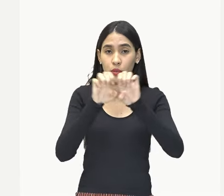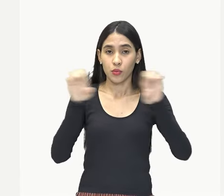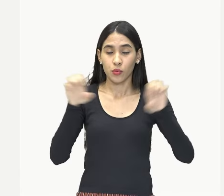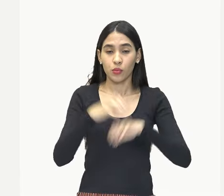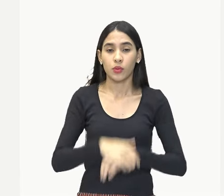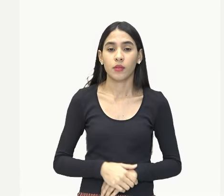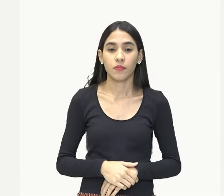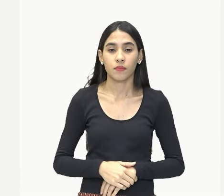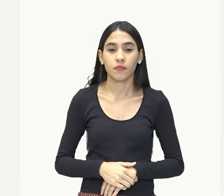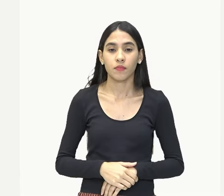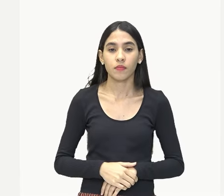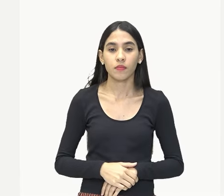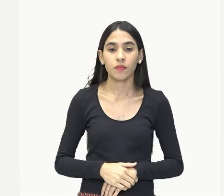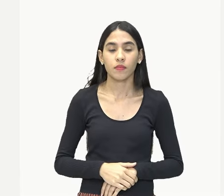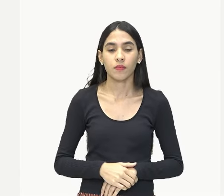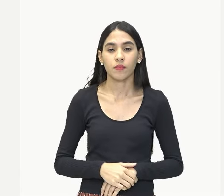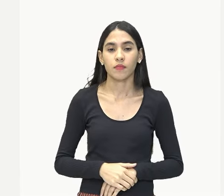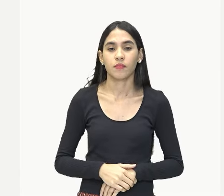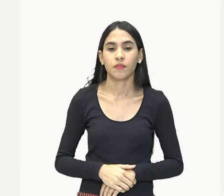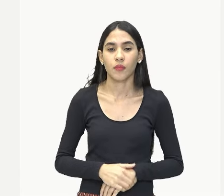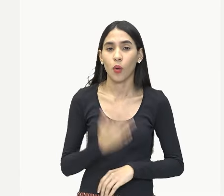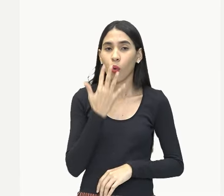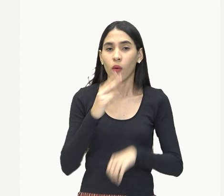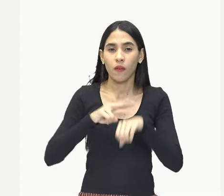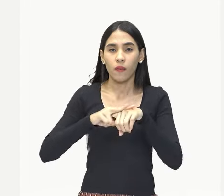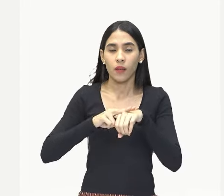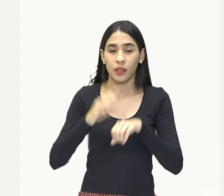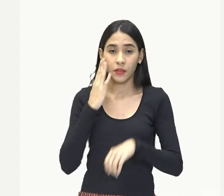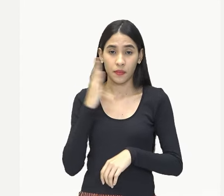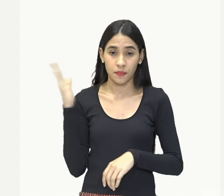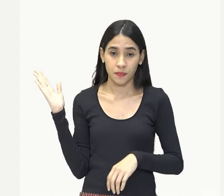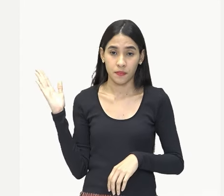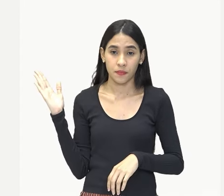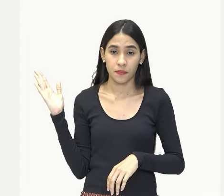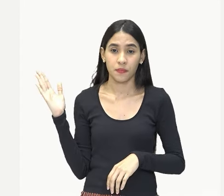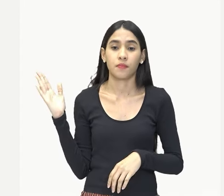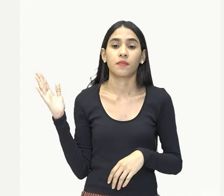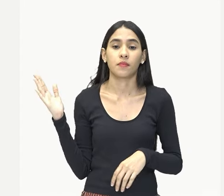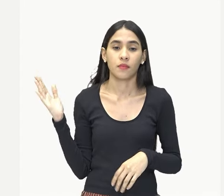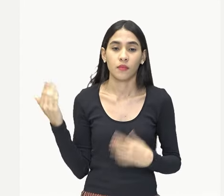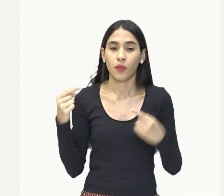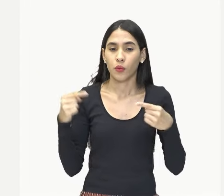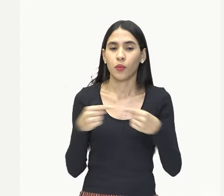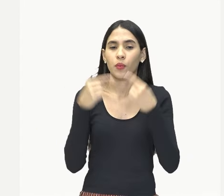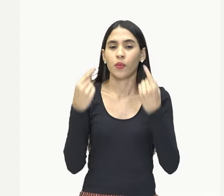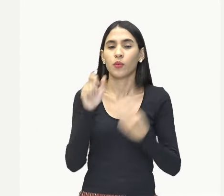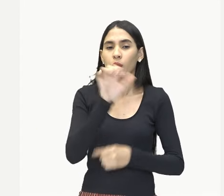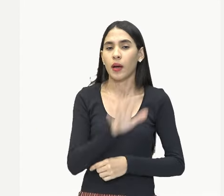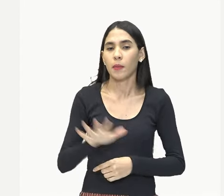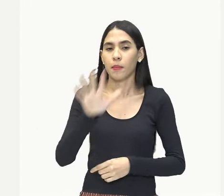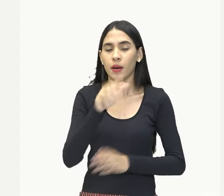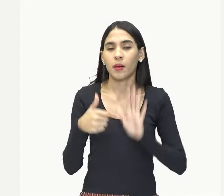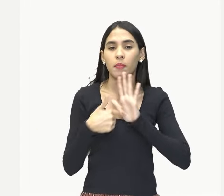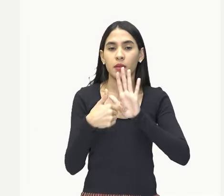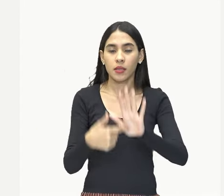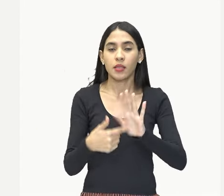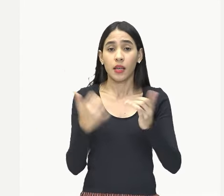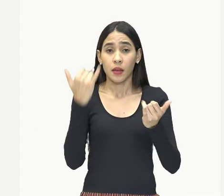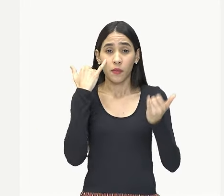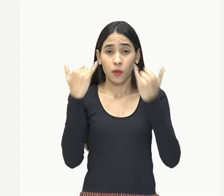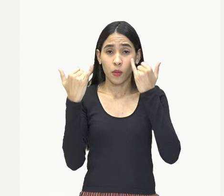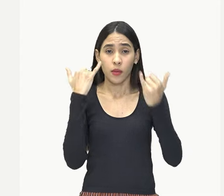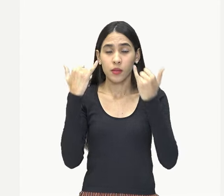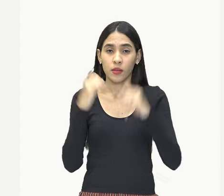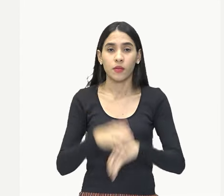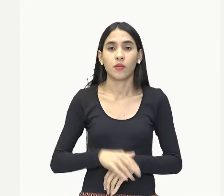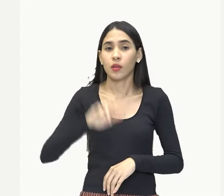comprimento multiplicado pela largura. E de acordo com a que a figura aí nos traz as informações, não